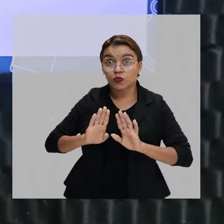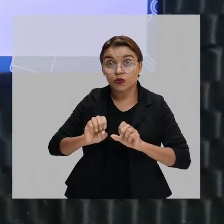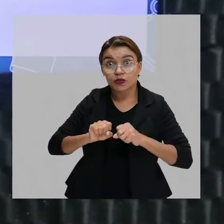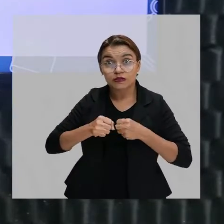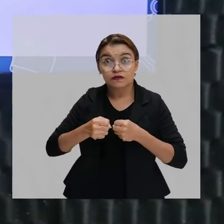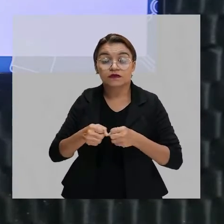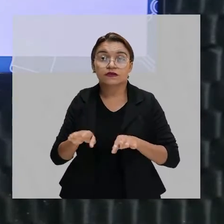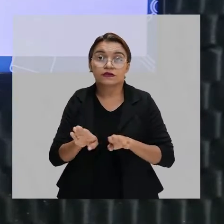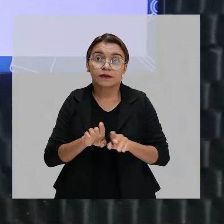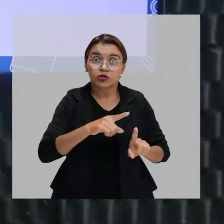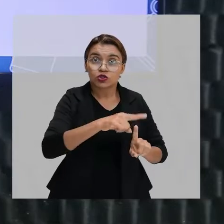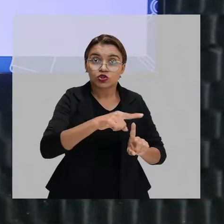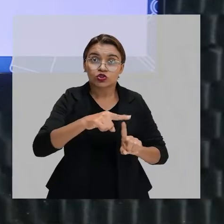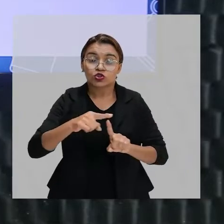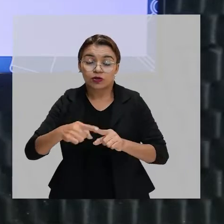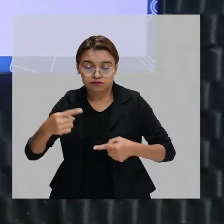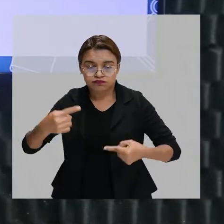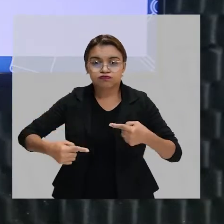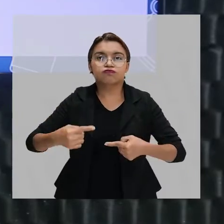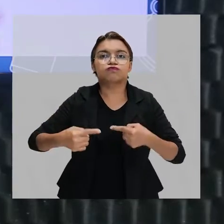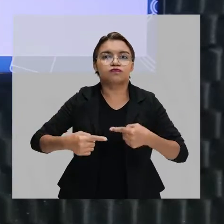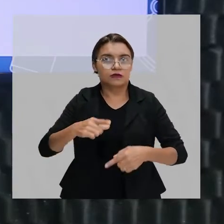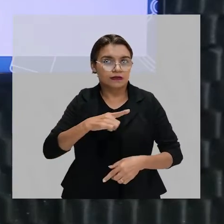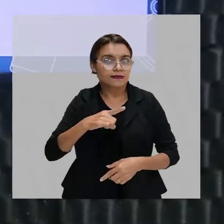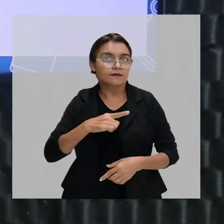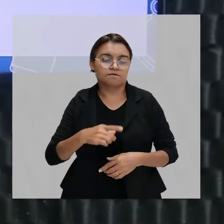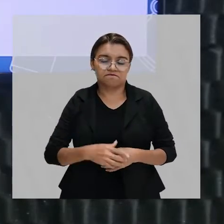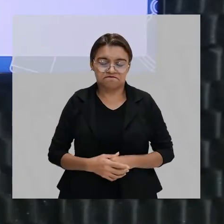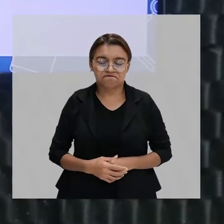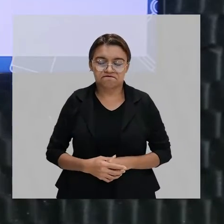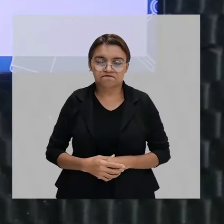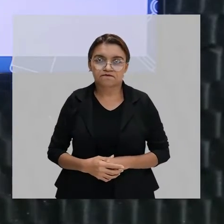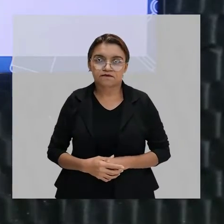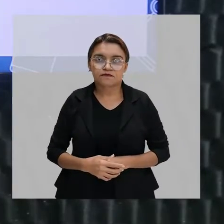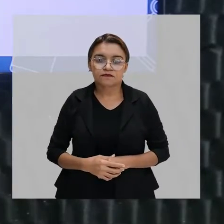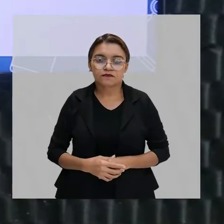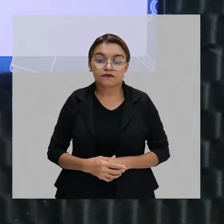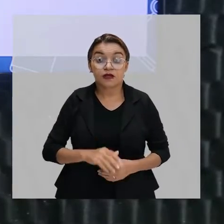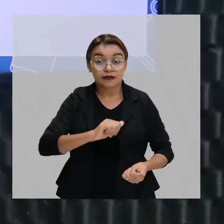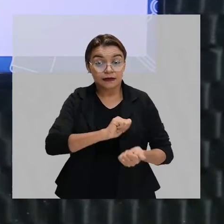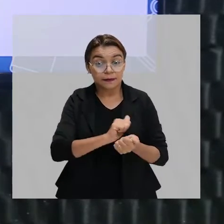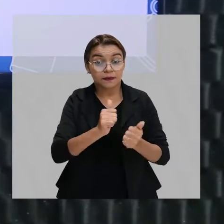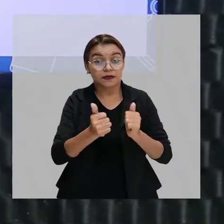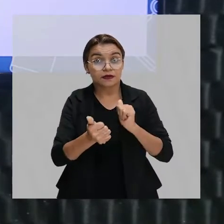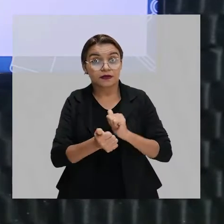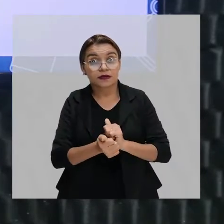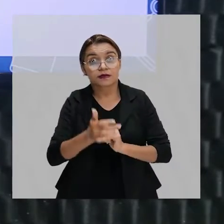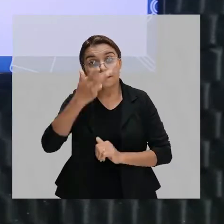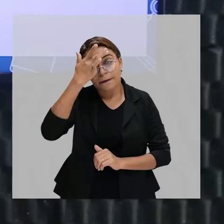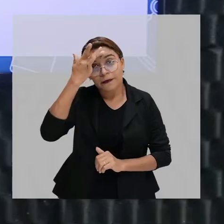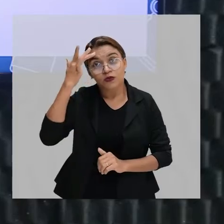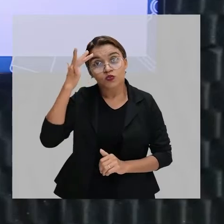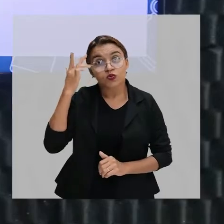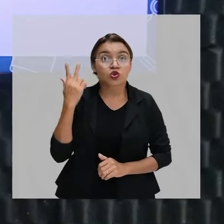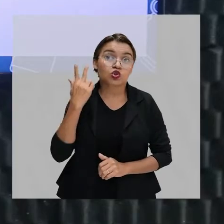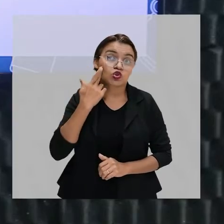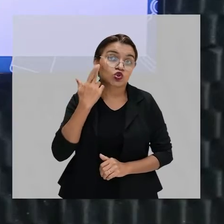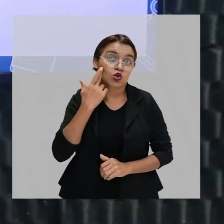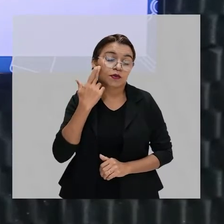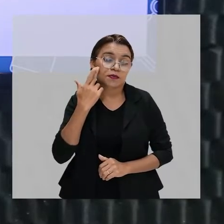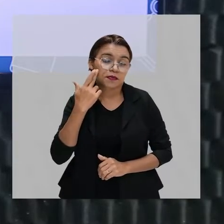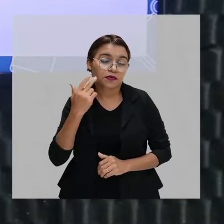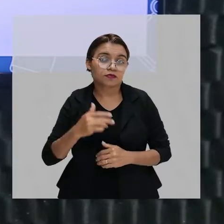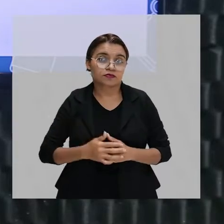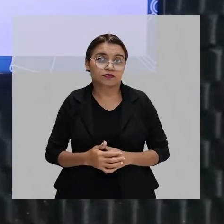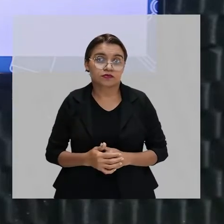existe nas modalidades de combate o e foram adaptadas por pessoas comuns para